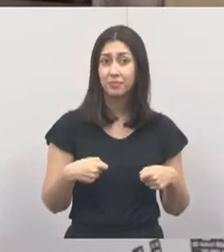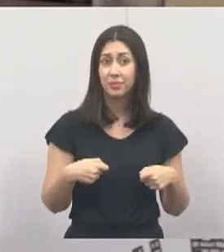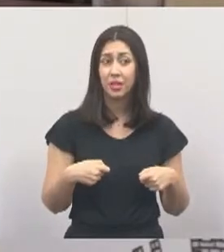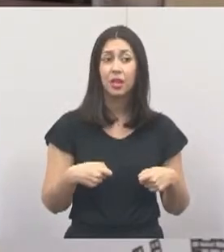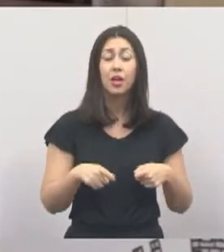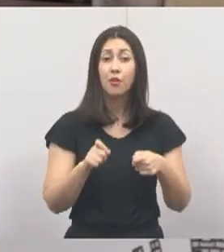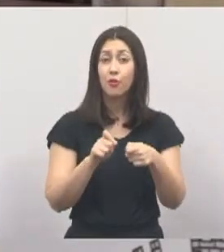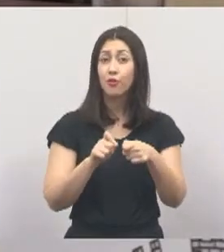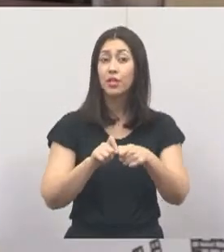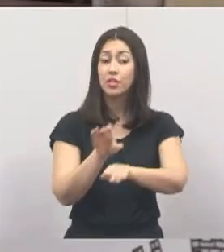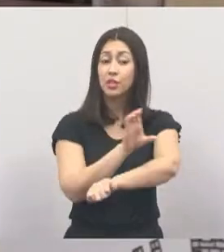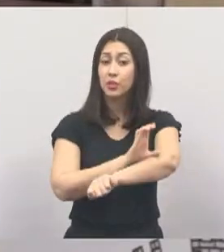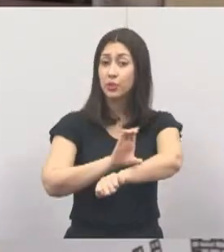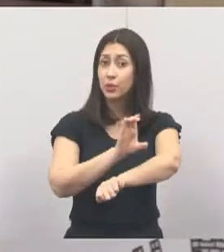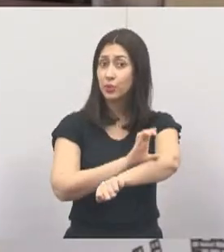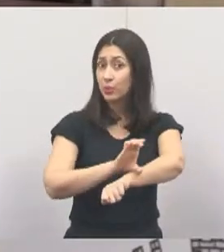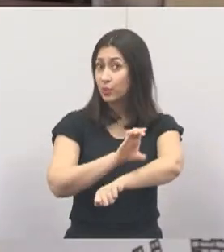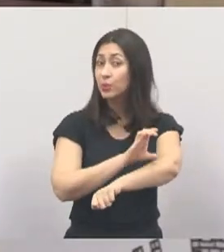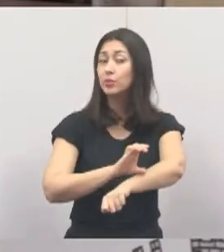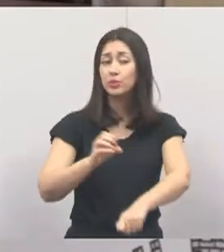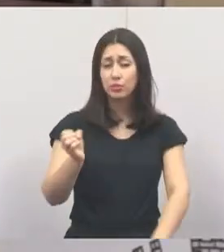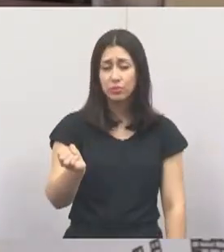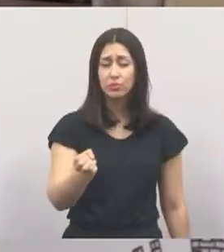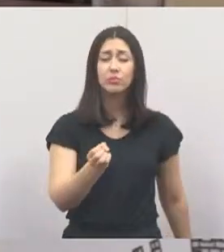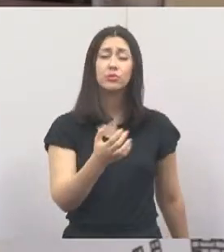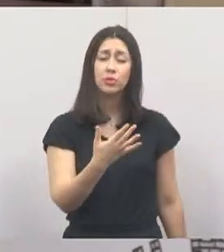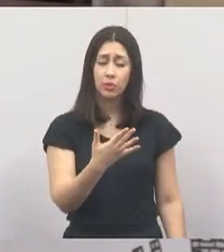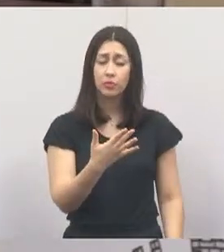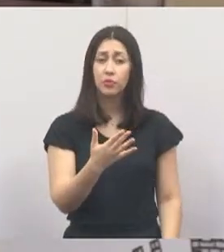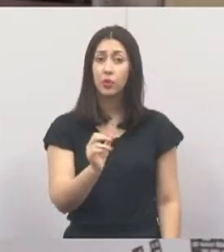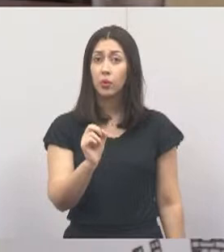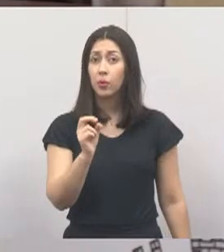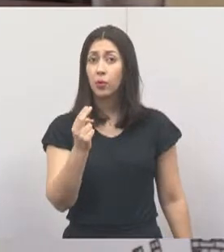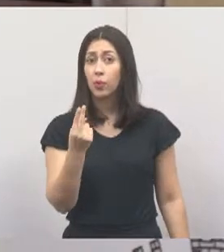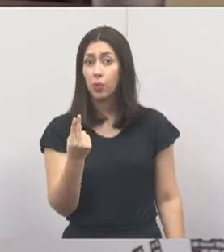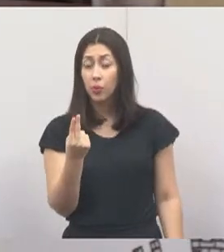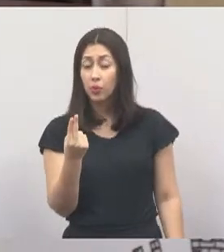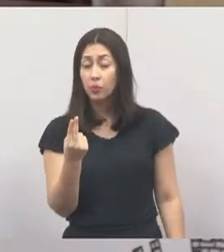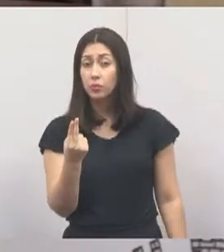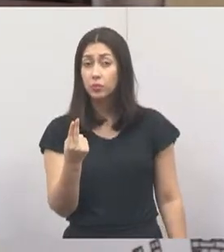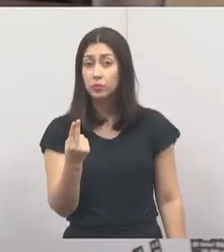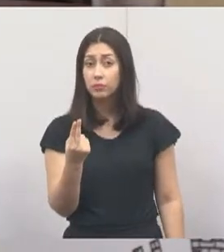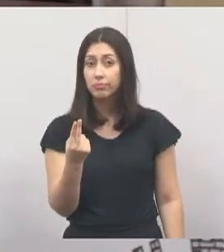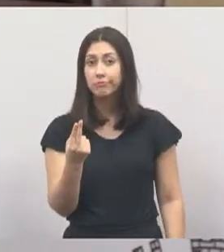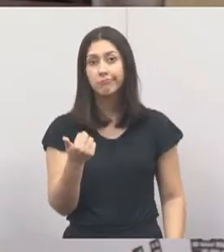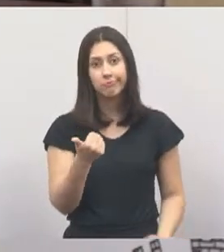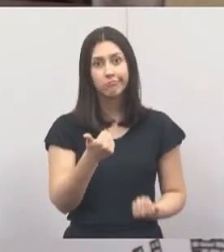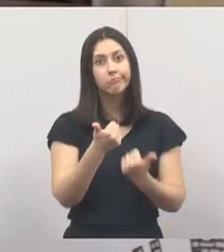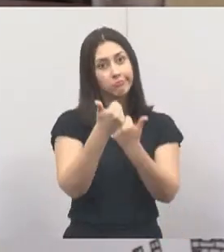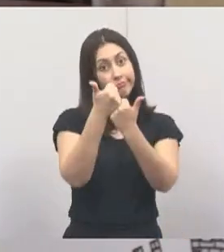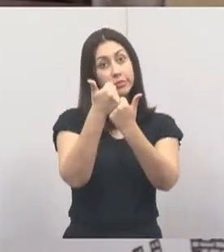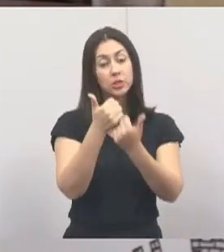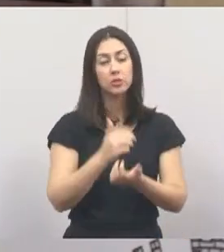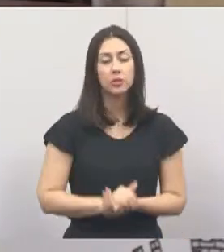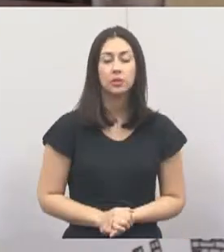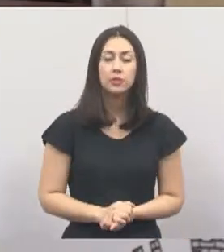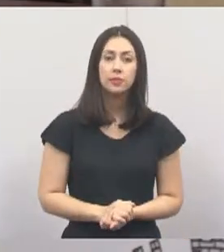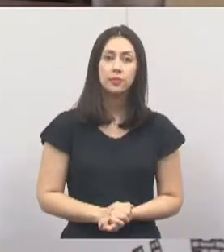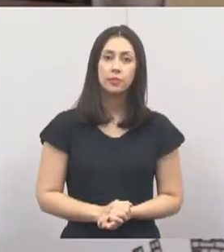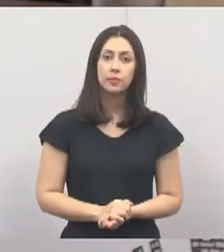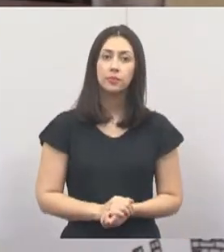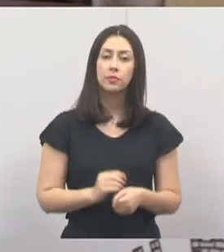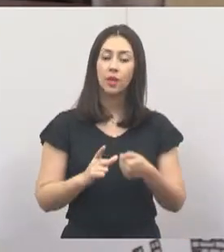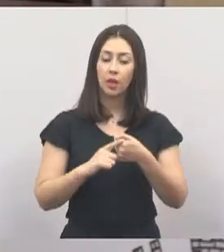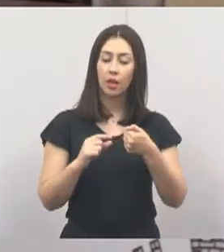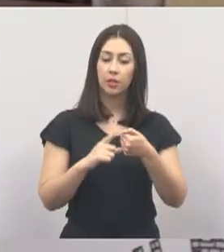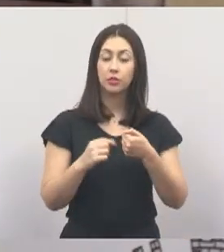de capacitação, reciclagem ou, conforme o caso, ser substituído.